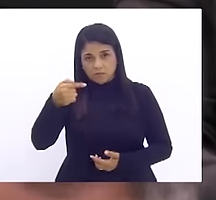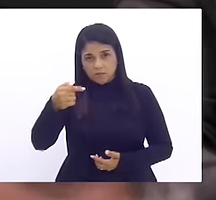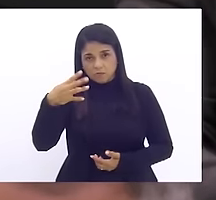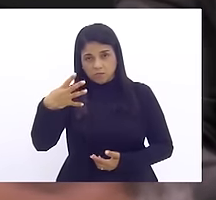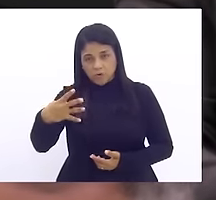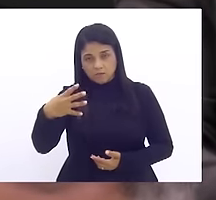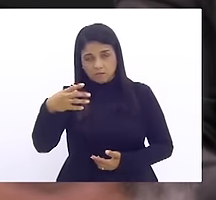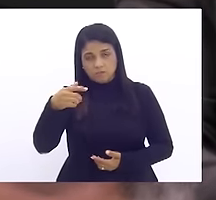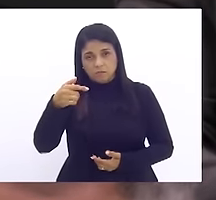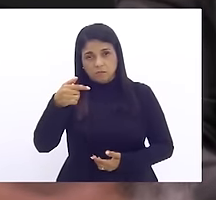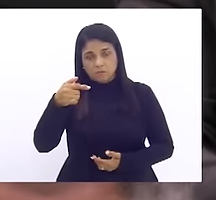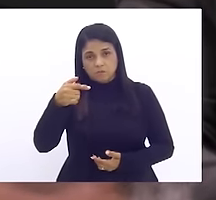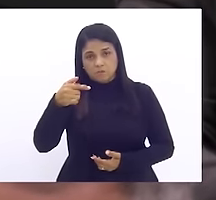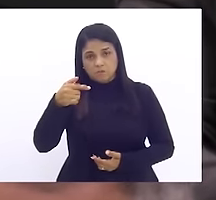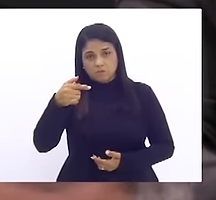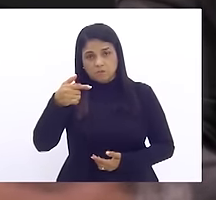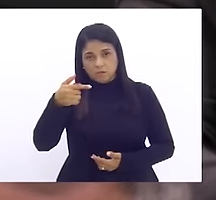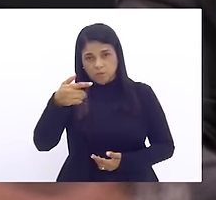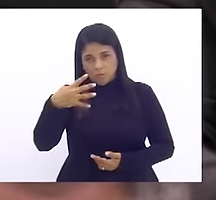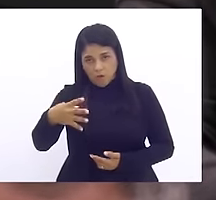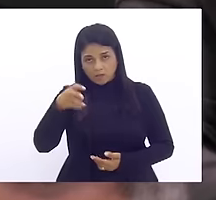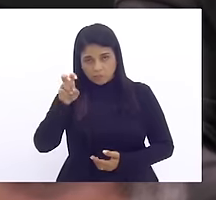007445 2022